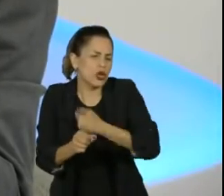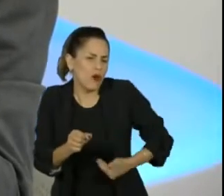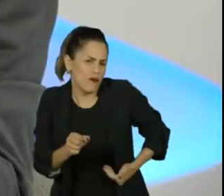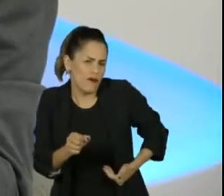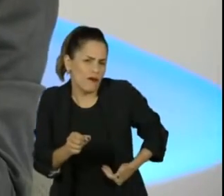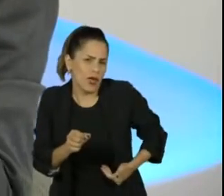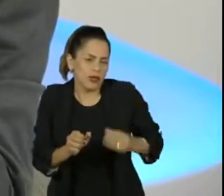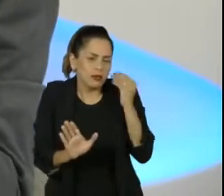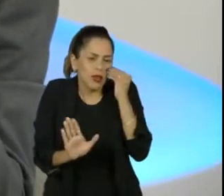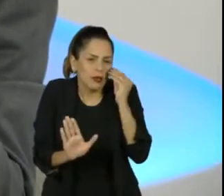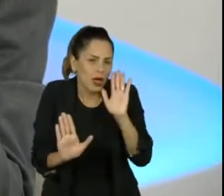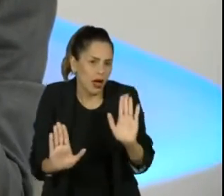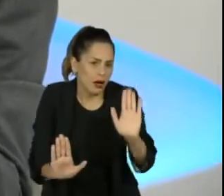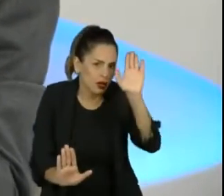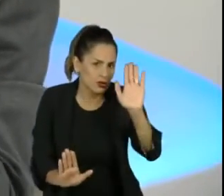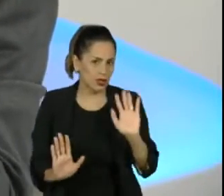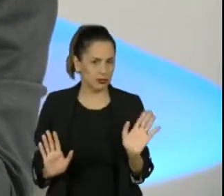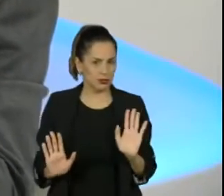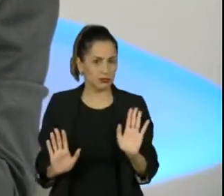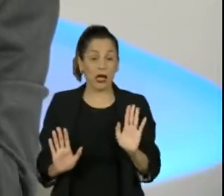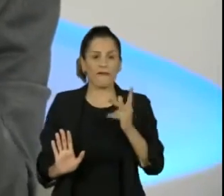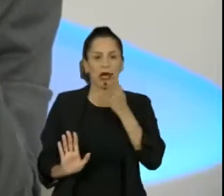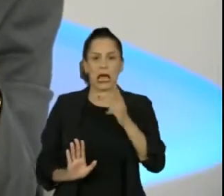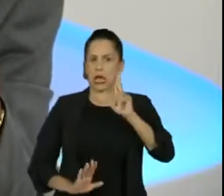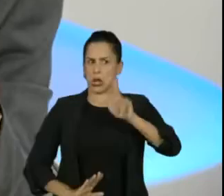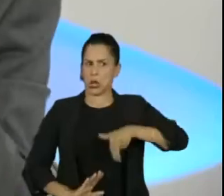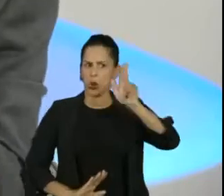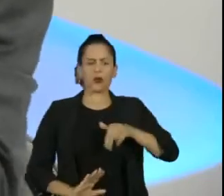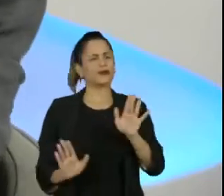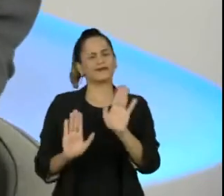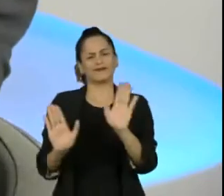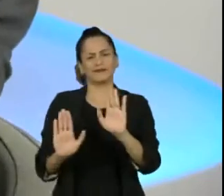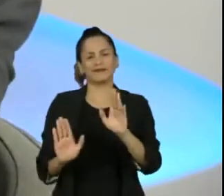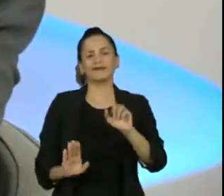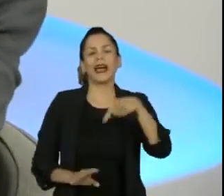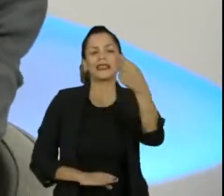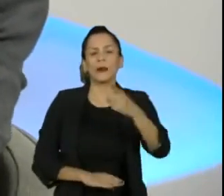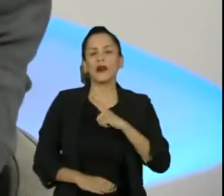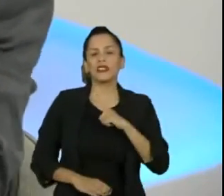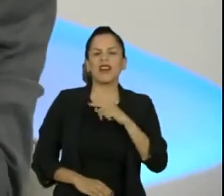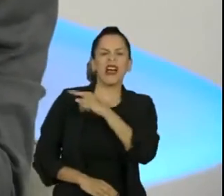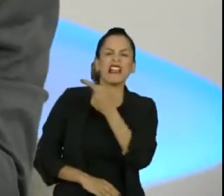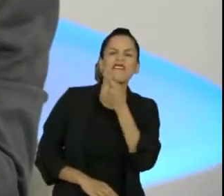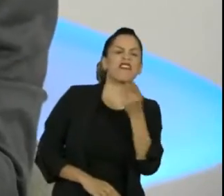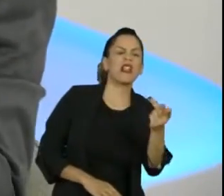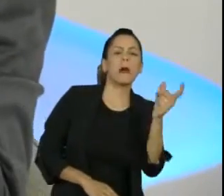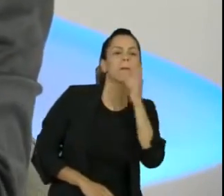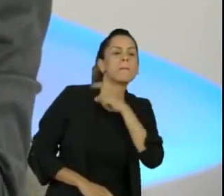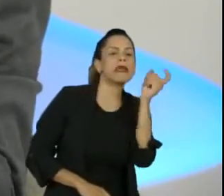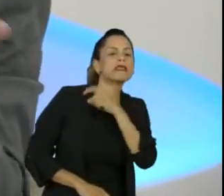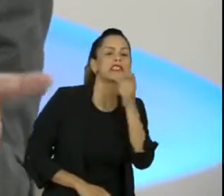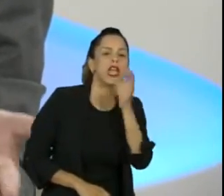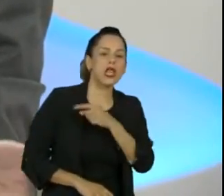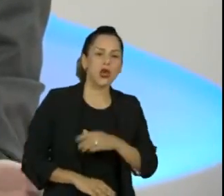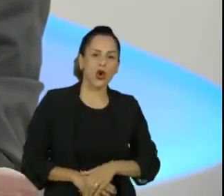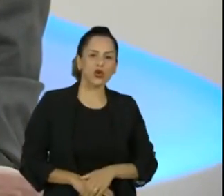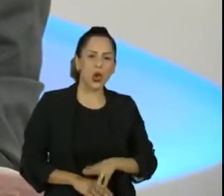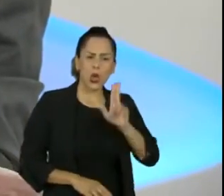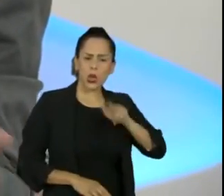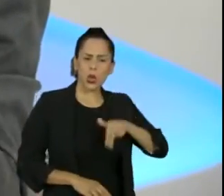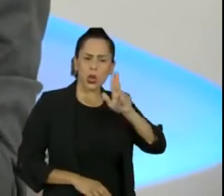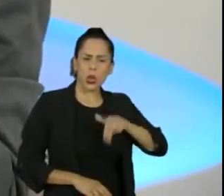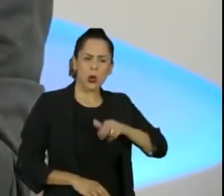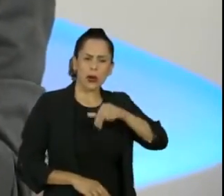não, nunca, e depois de pegaram a gravação no programa eleitoral, falaram, olha como é que ele é mentiroso. Eu não falei isso na